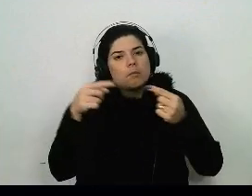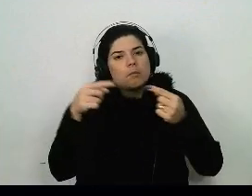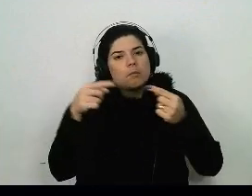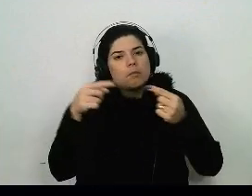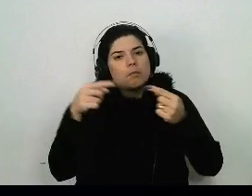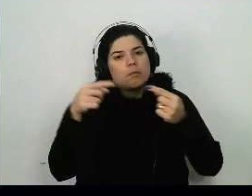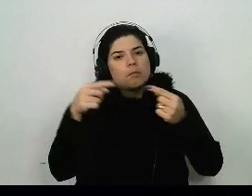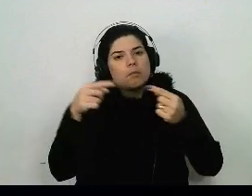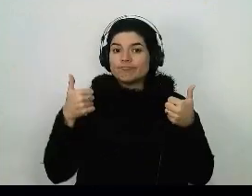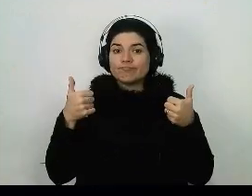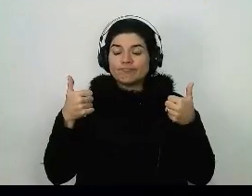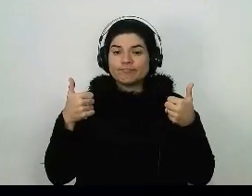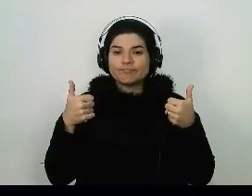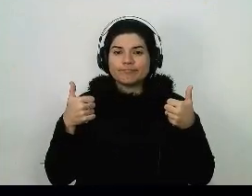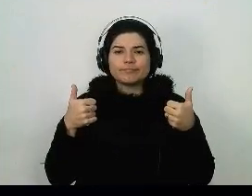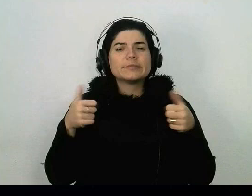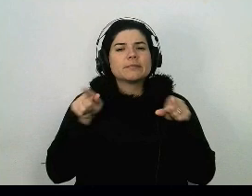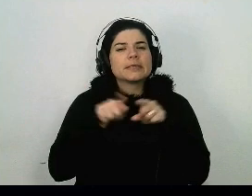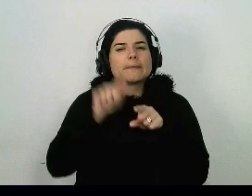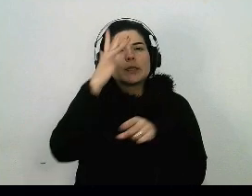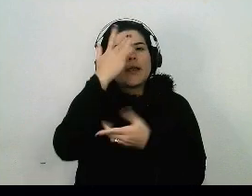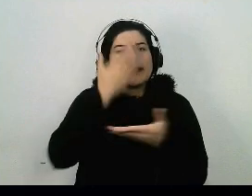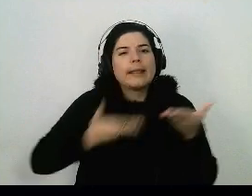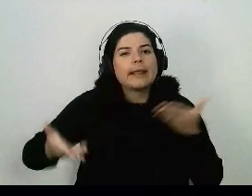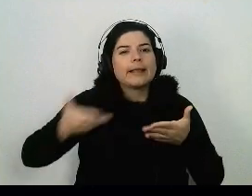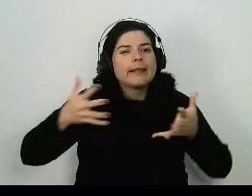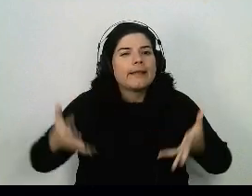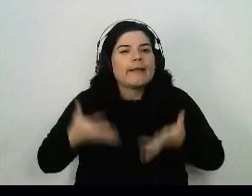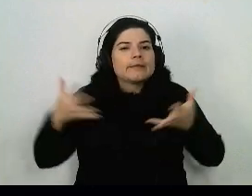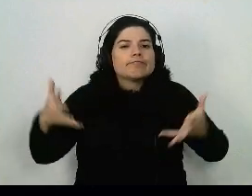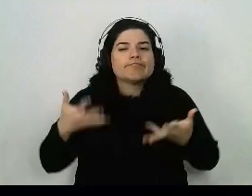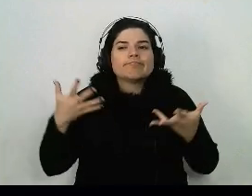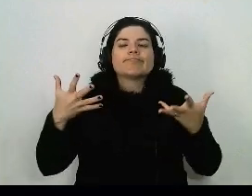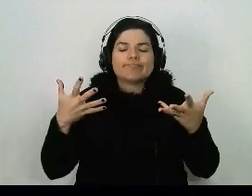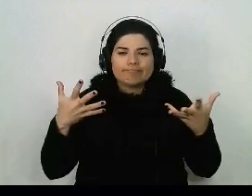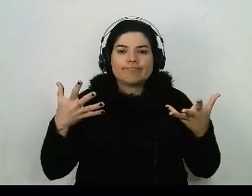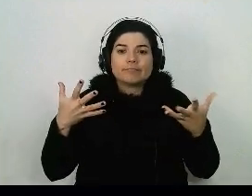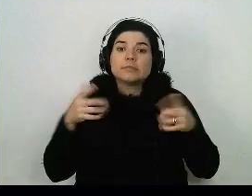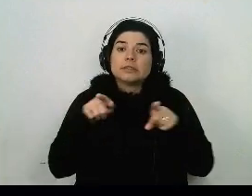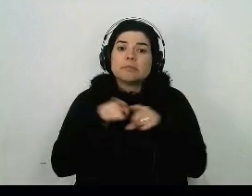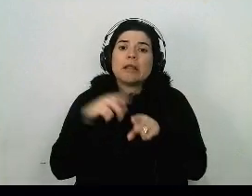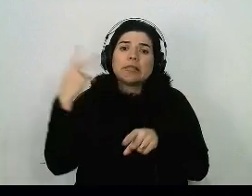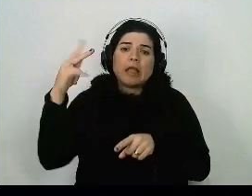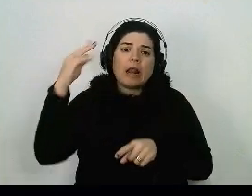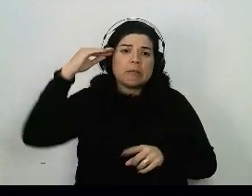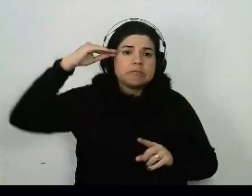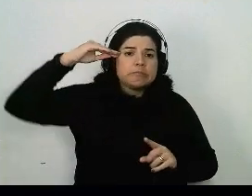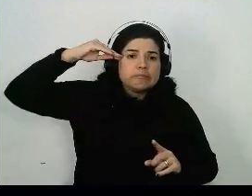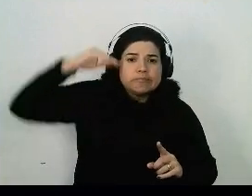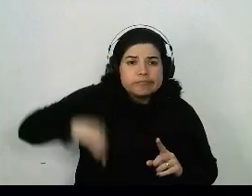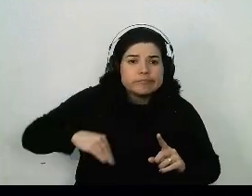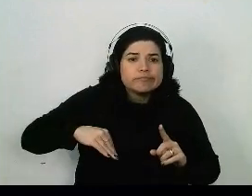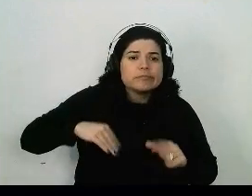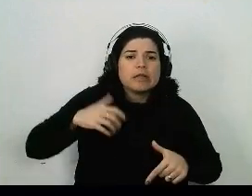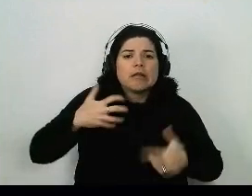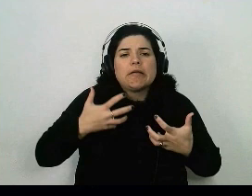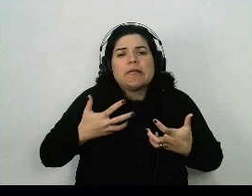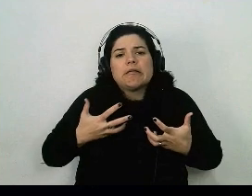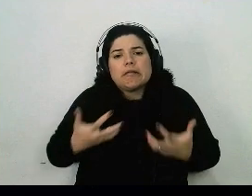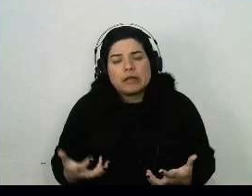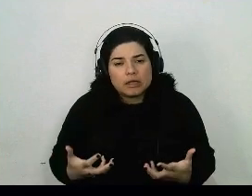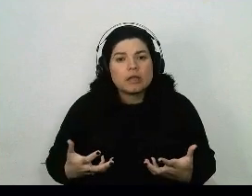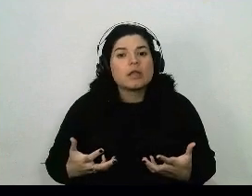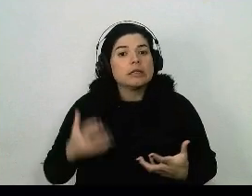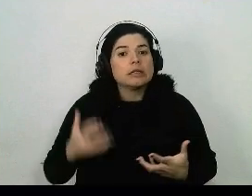quanto as pessoas estão engajadas com aquilo que elas fazem e o nível de Burnout delas que exemplo de métricas mesmo pessoal coisa que a gente